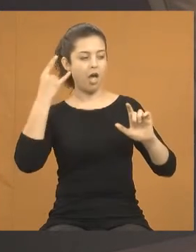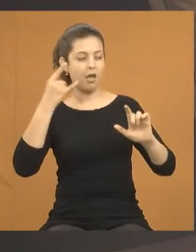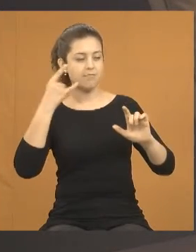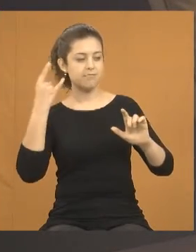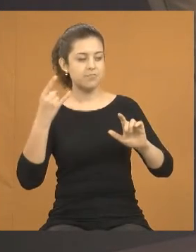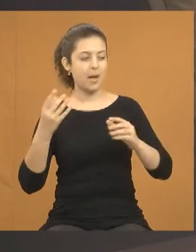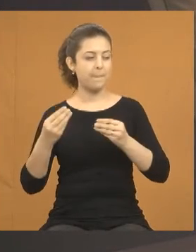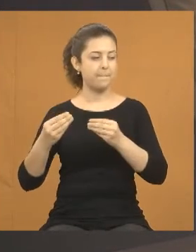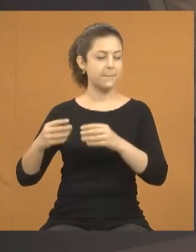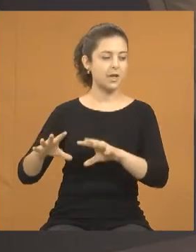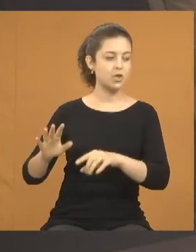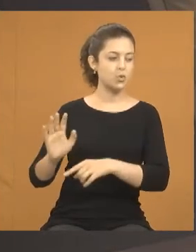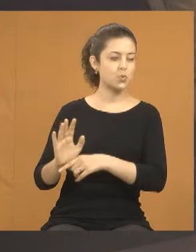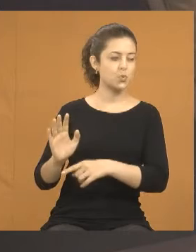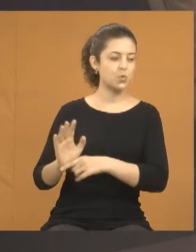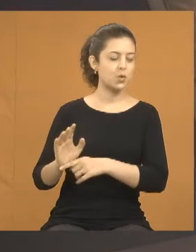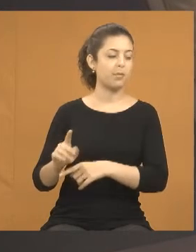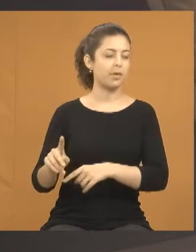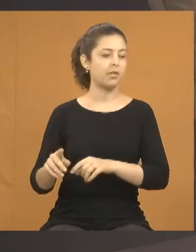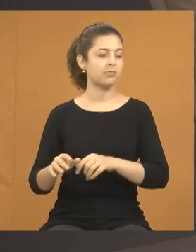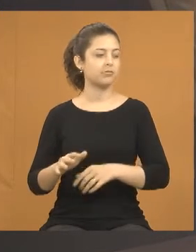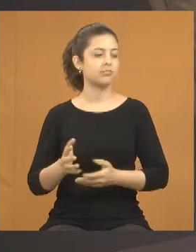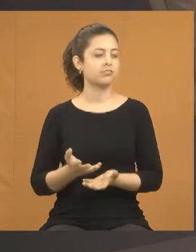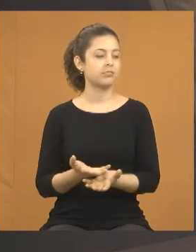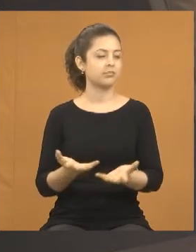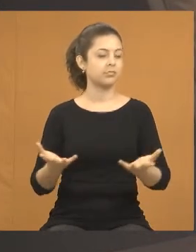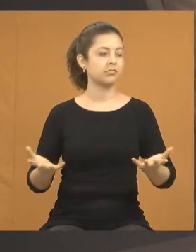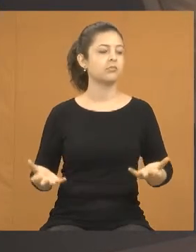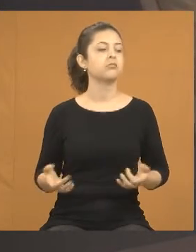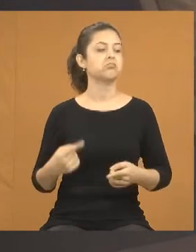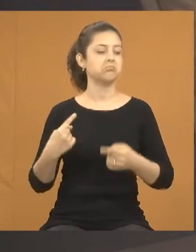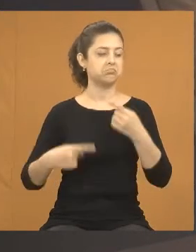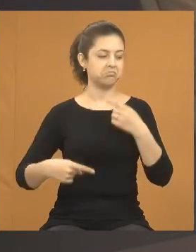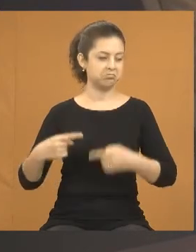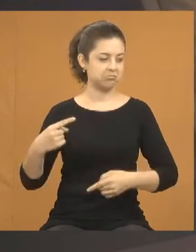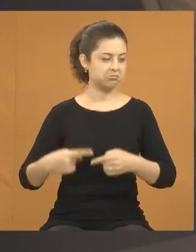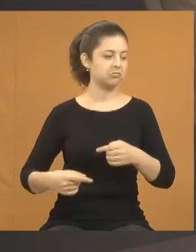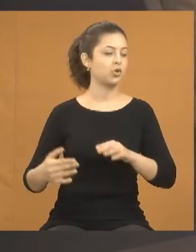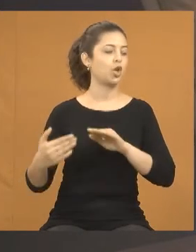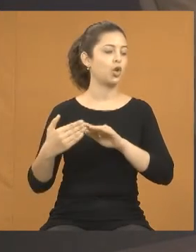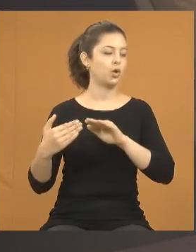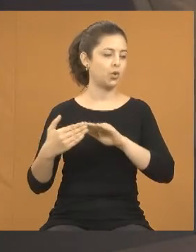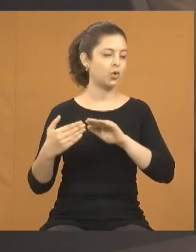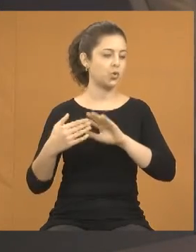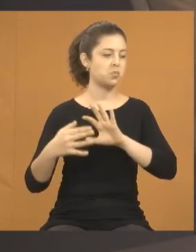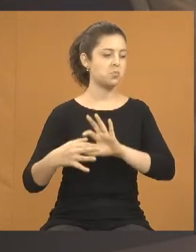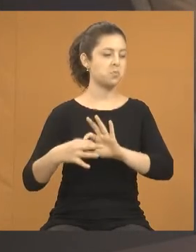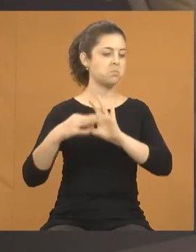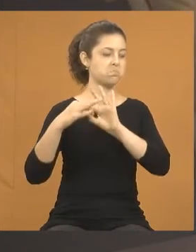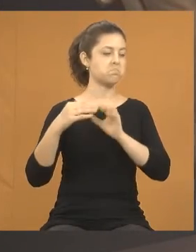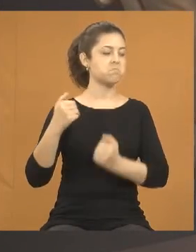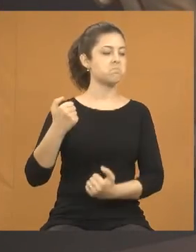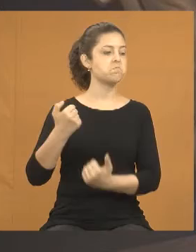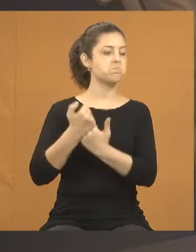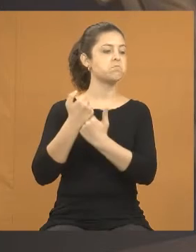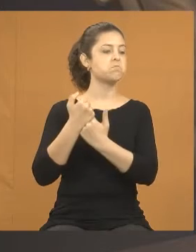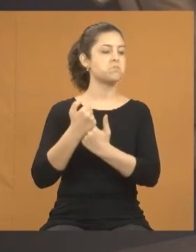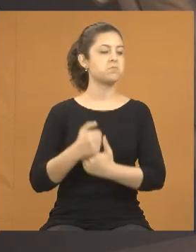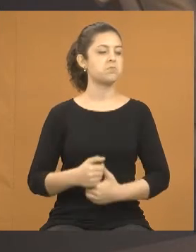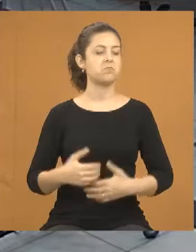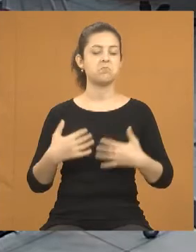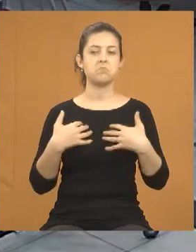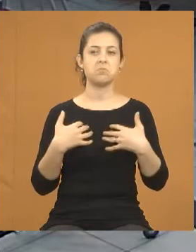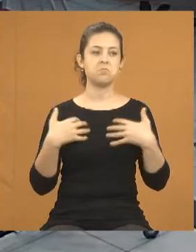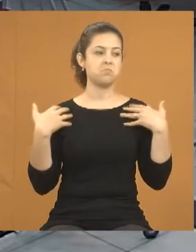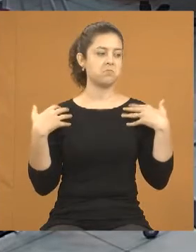assistência que presta ao munícipe. Acho que sim, que a gente tem que discutir isso. Conta comigo. Eu fico contente, vereador Rodrigo, assim